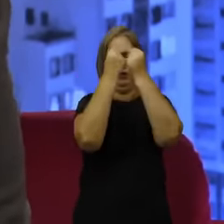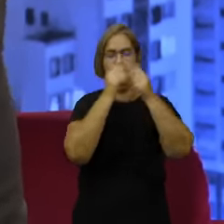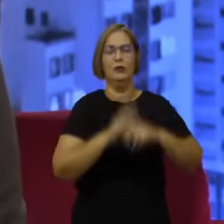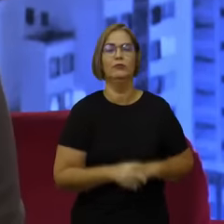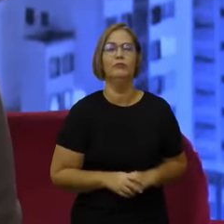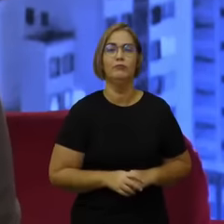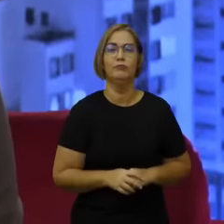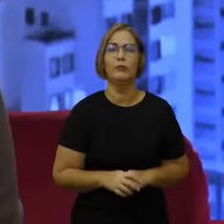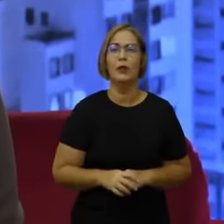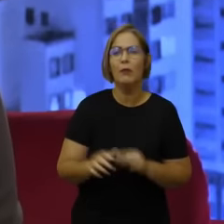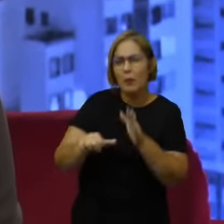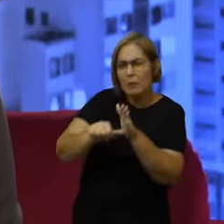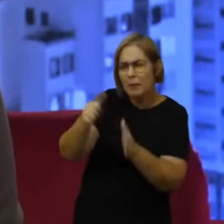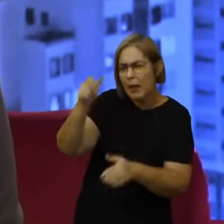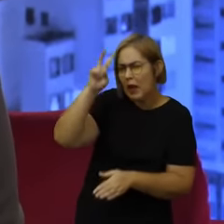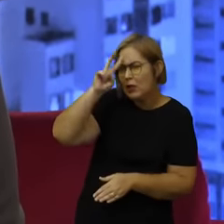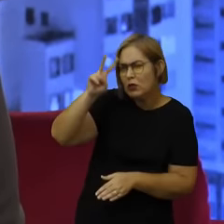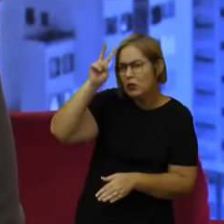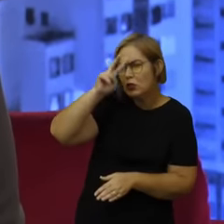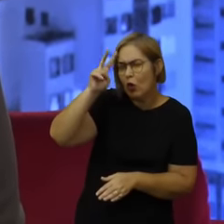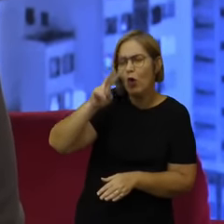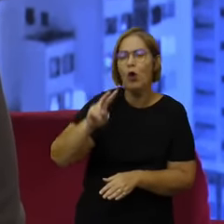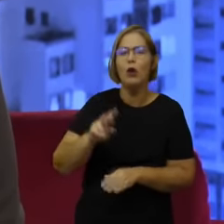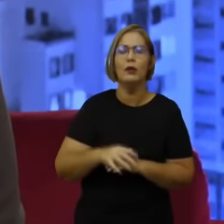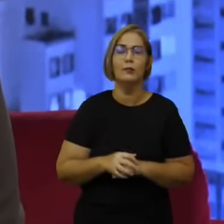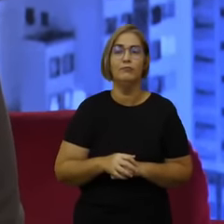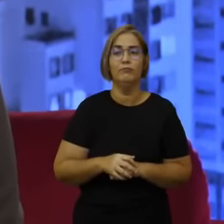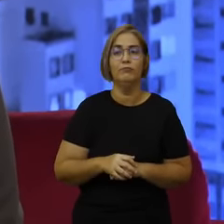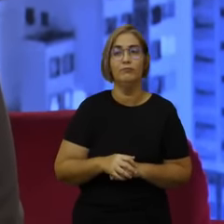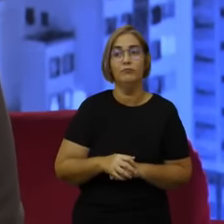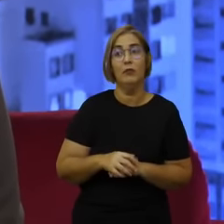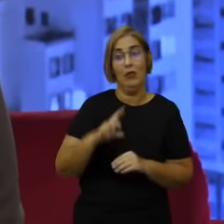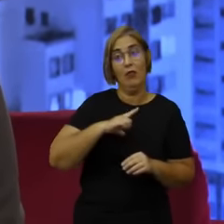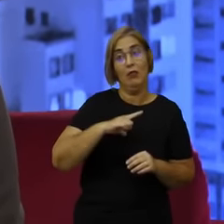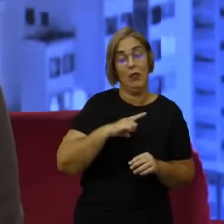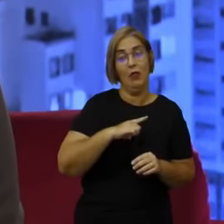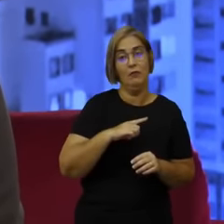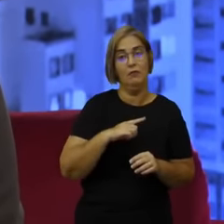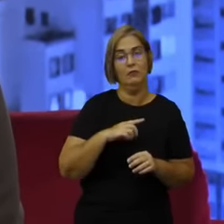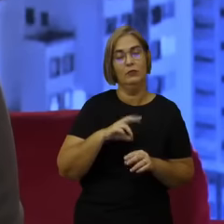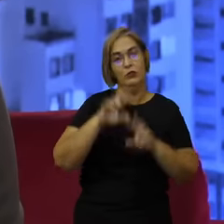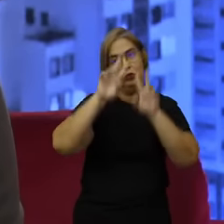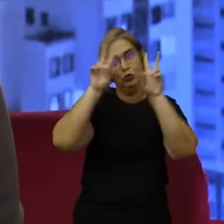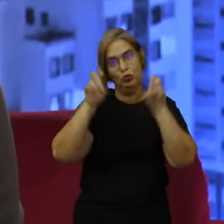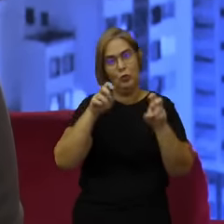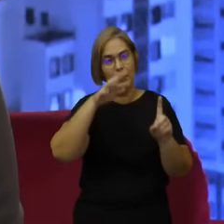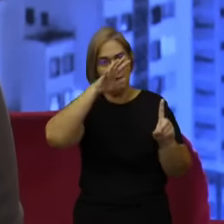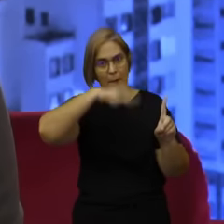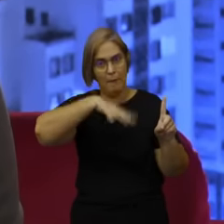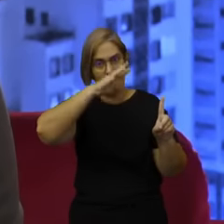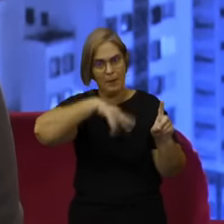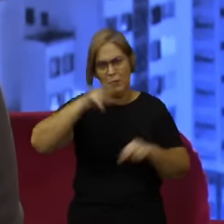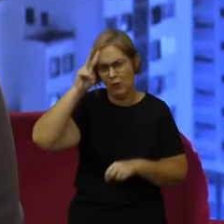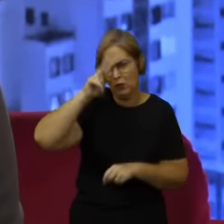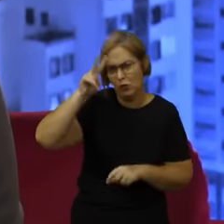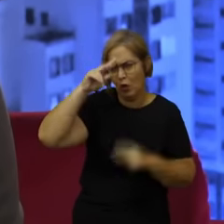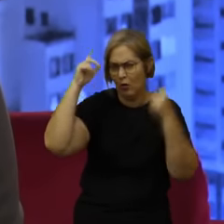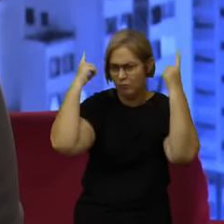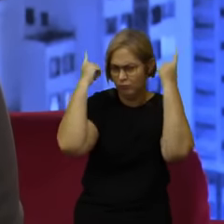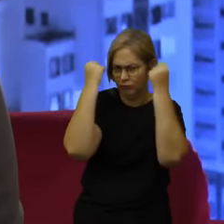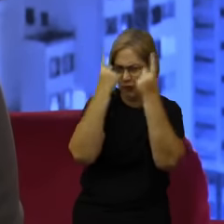histórias relacionadas a esse a esse que nós podemos relacionar a esse mito é a